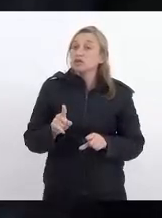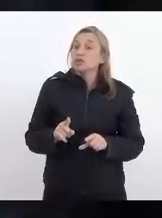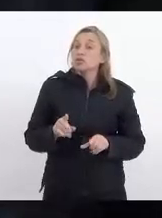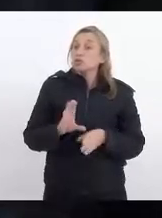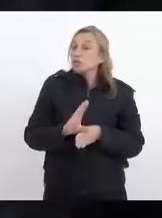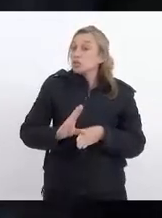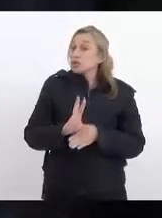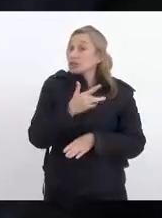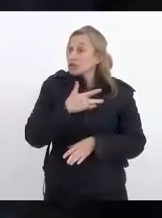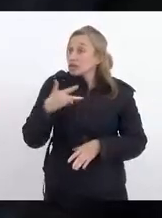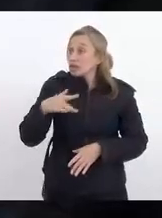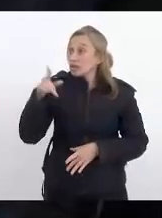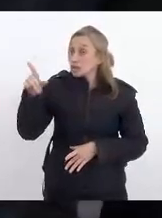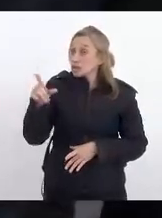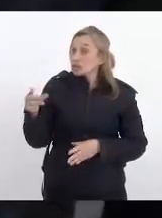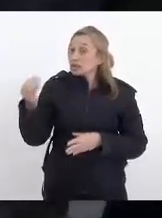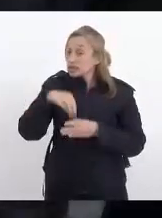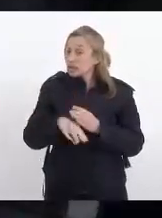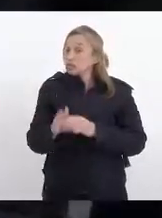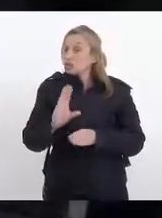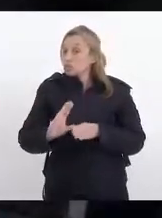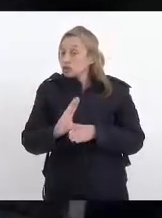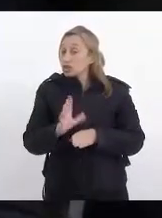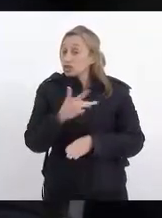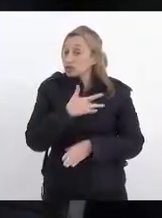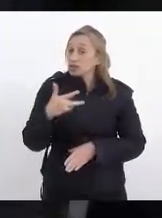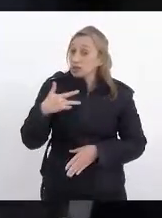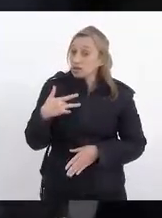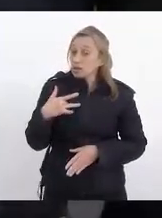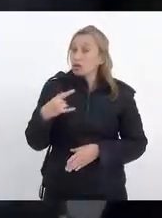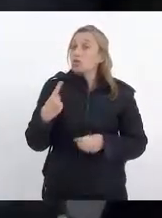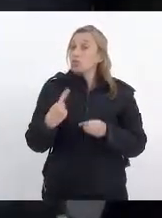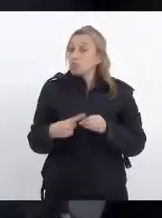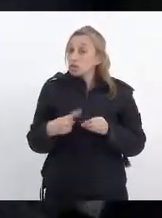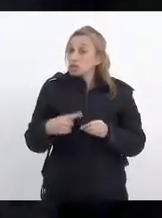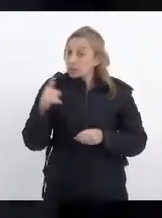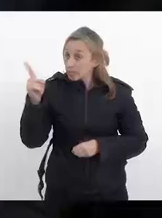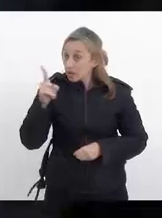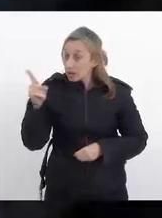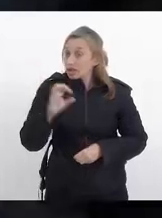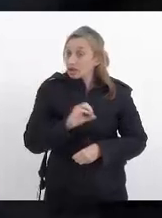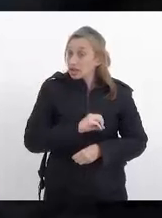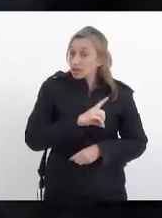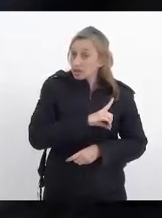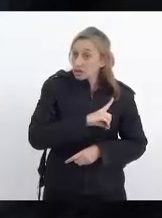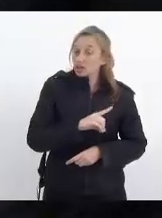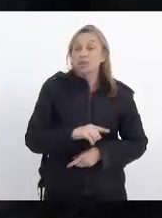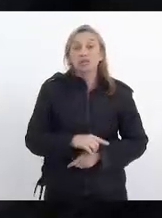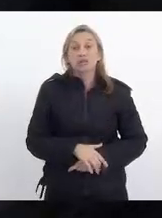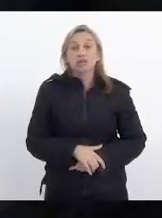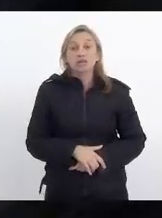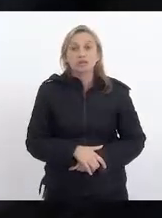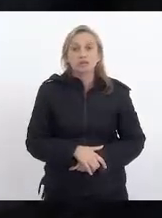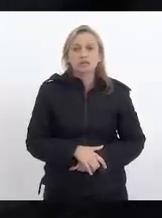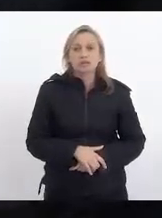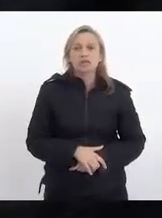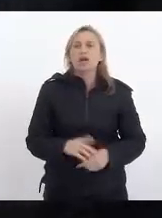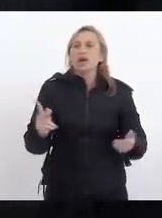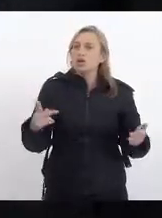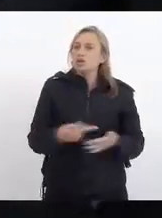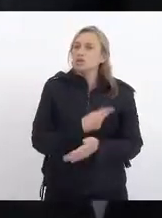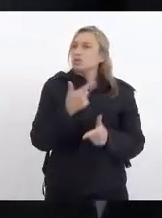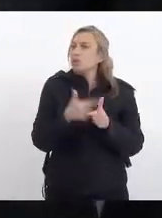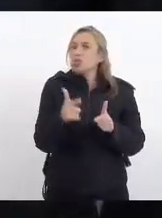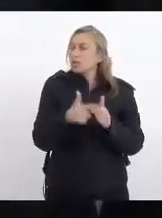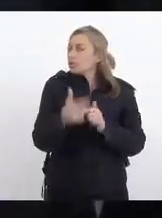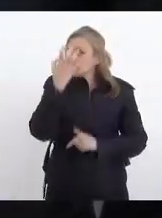conselho de saúde que dentro do Conselho de saúde de municipal da cidade de Duque de Caxias tá acontecendo